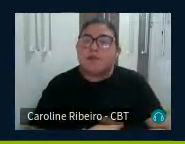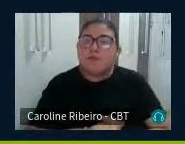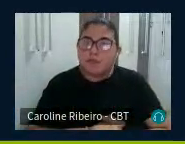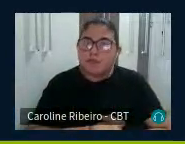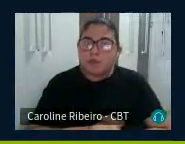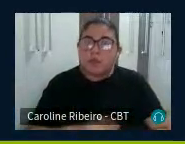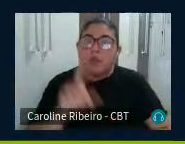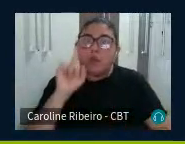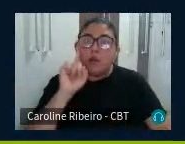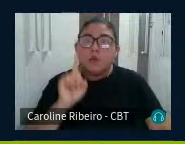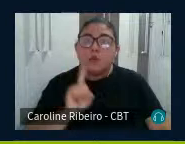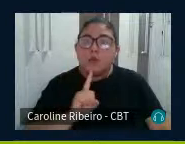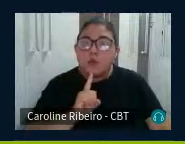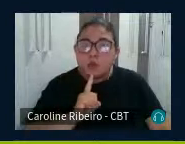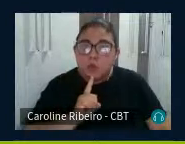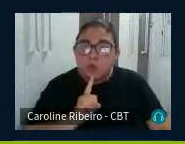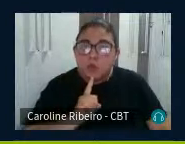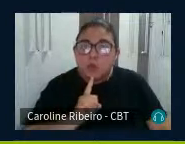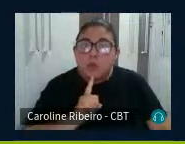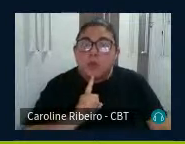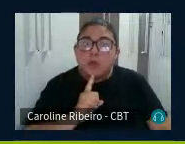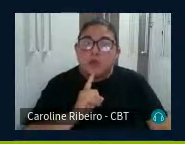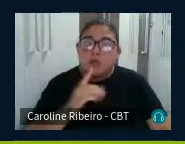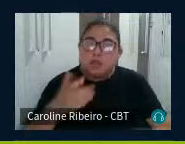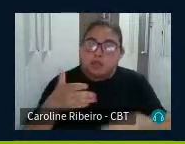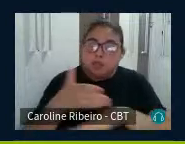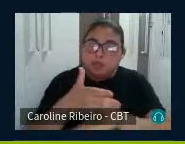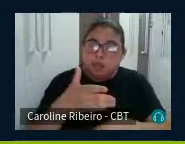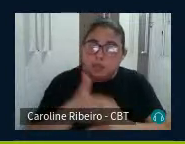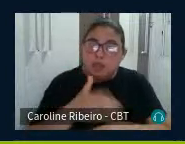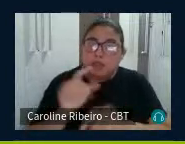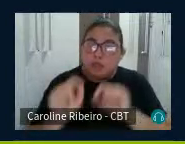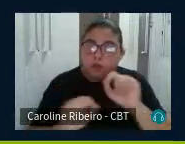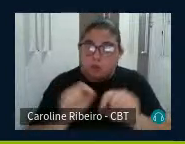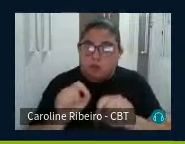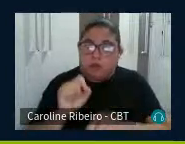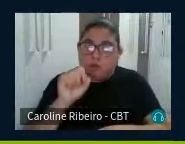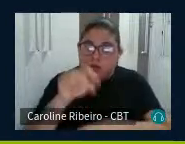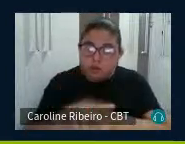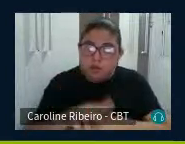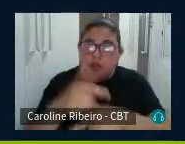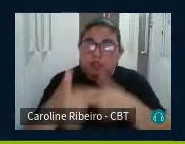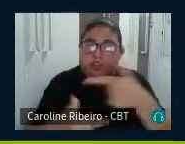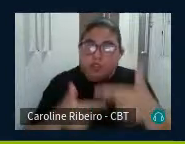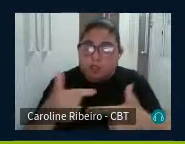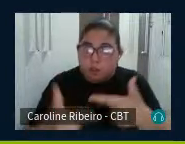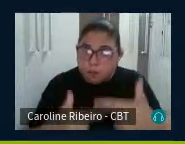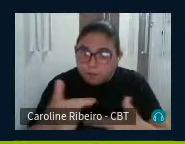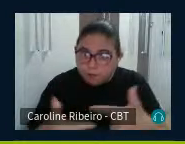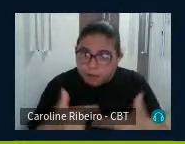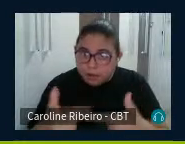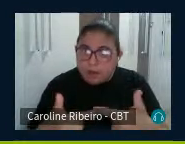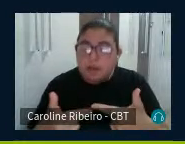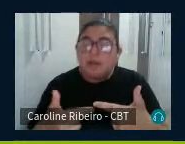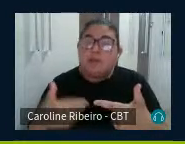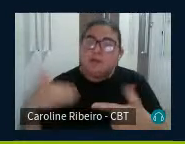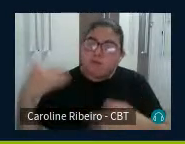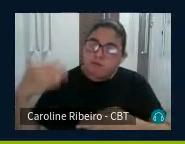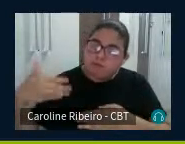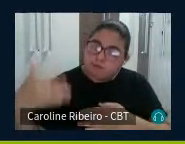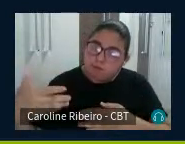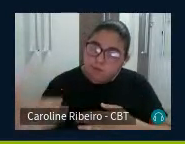surdos, né, eles começaram a entrar aí no mercado do trabalho, eles começaram aí a entrar, né, aí na questão